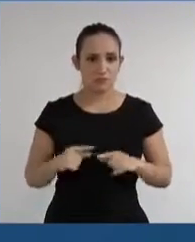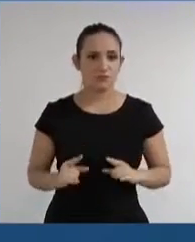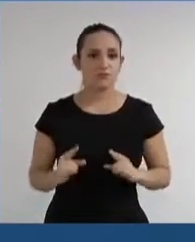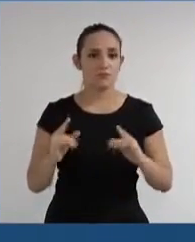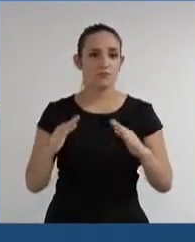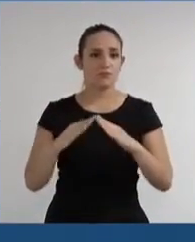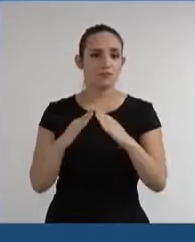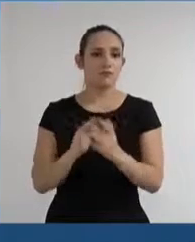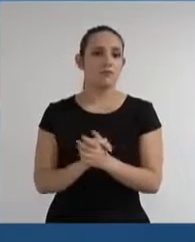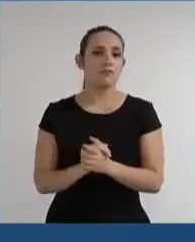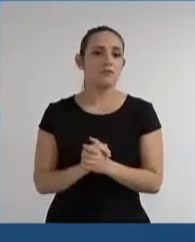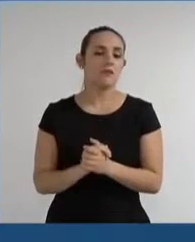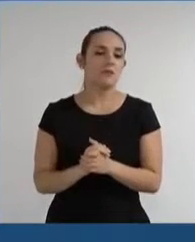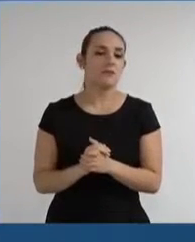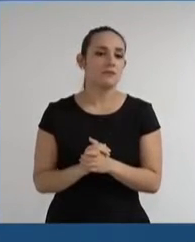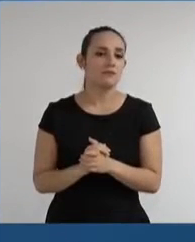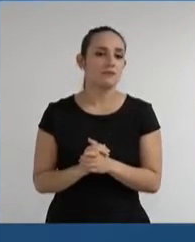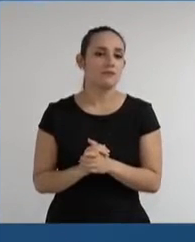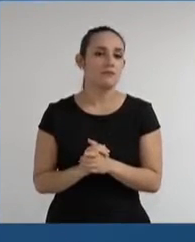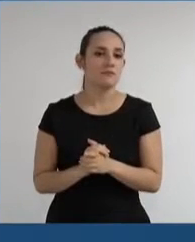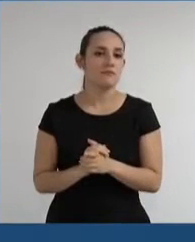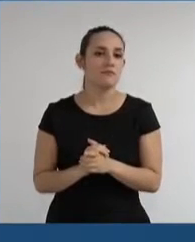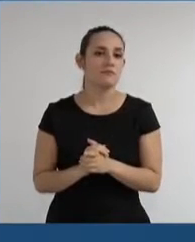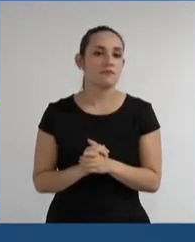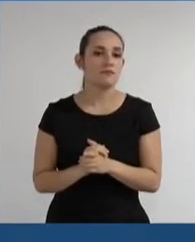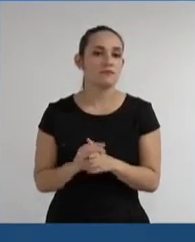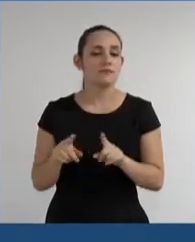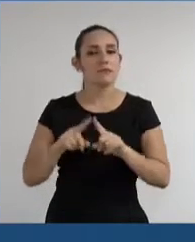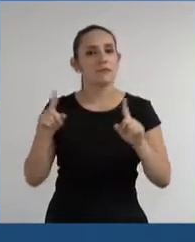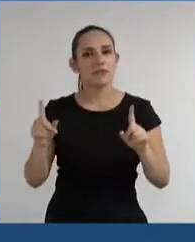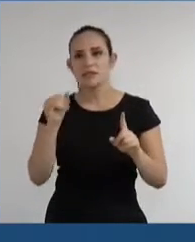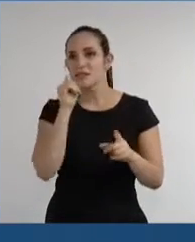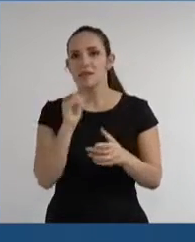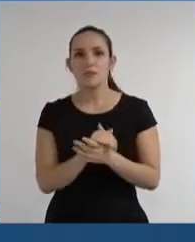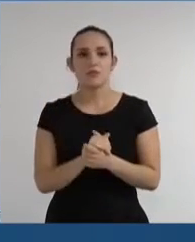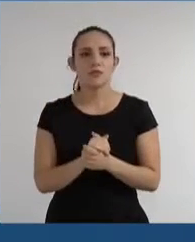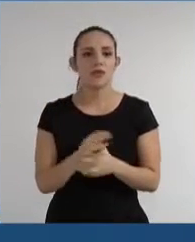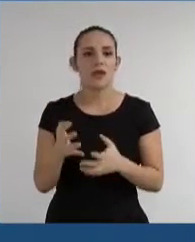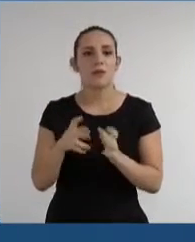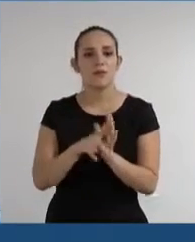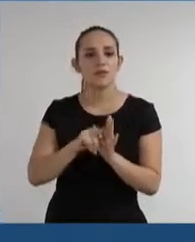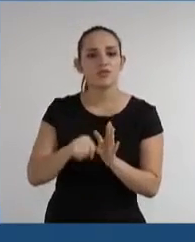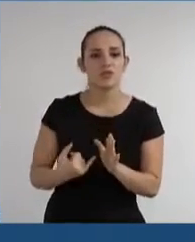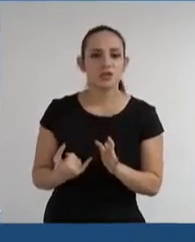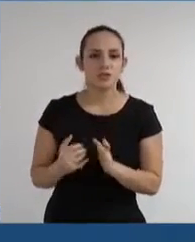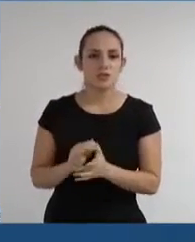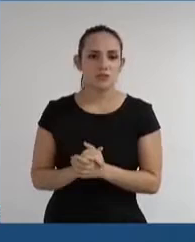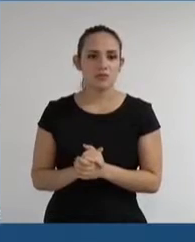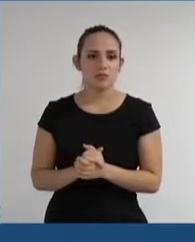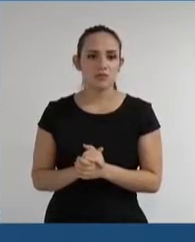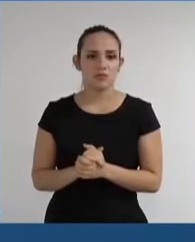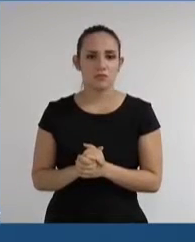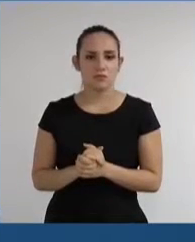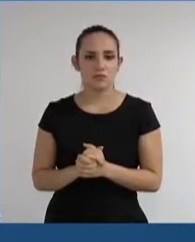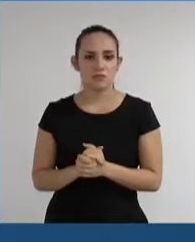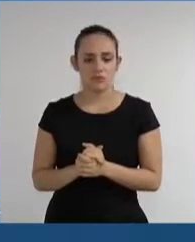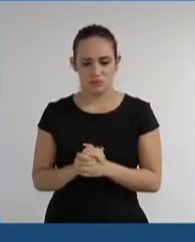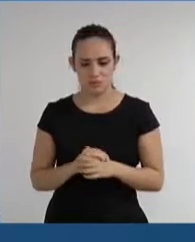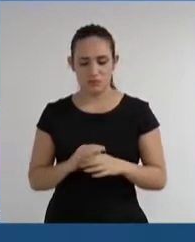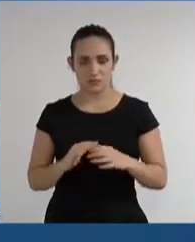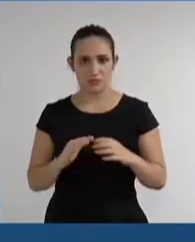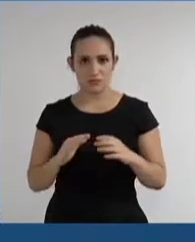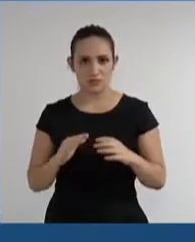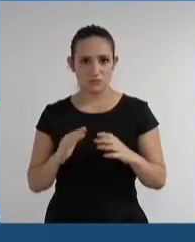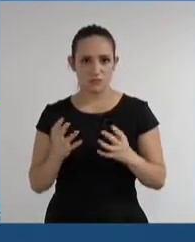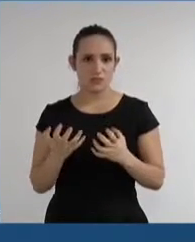por obra da varinha mágica, você só pode construir uma vez a área do terreno. Gente, garfaram 5 vezes.